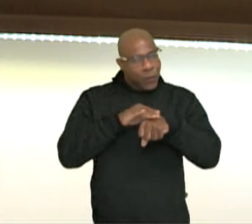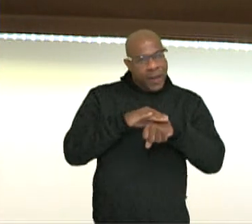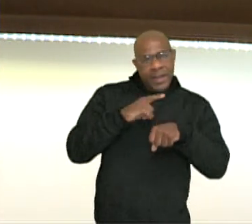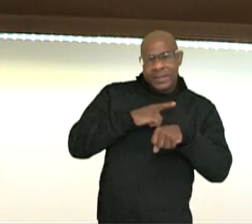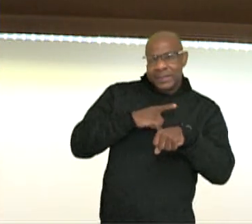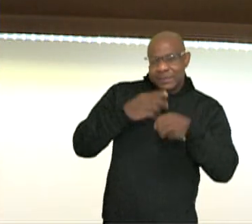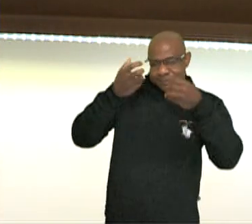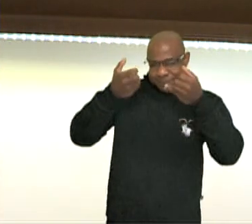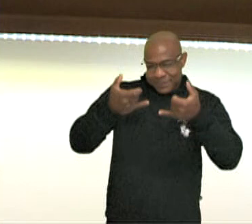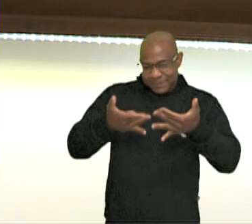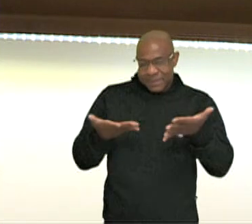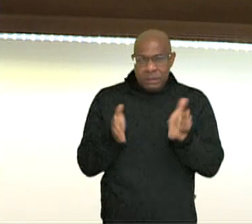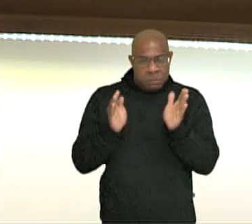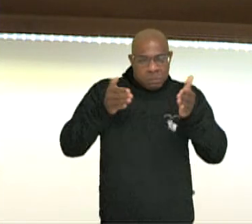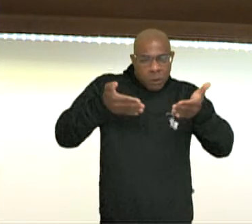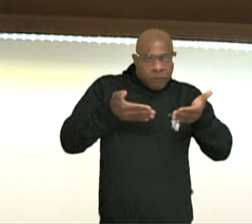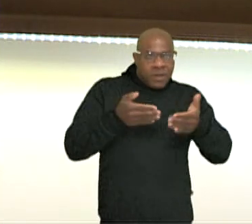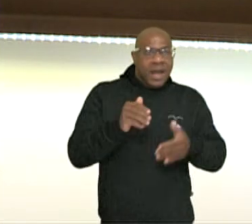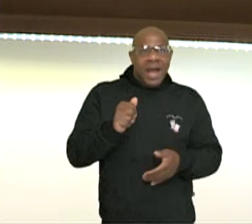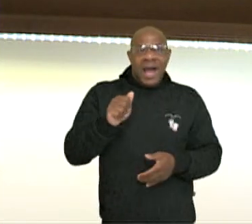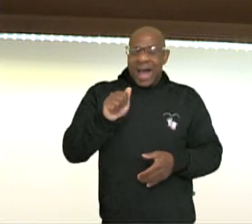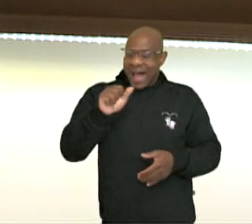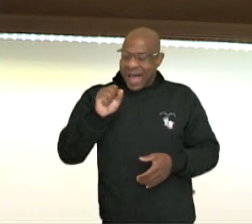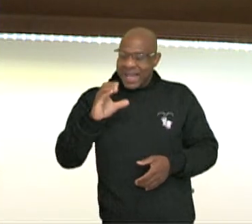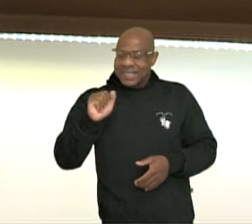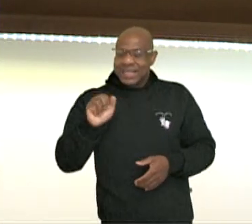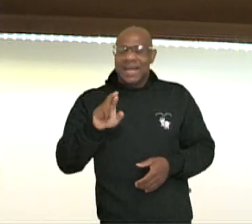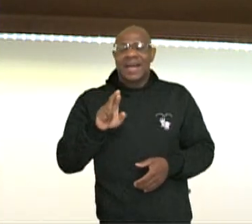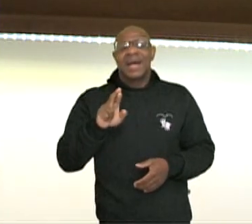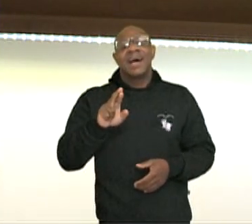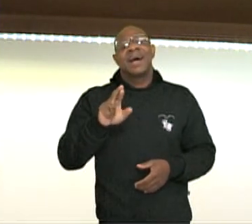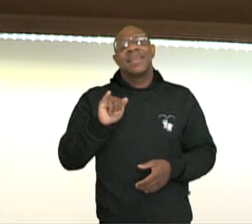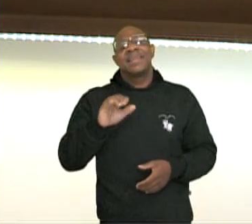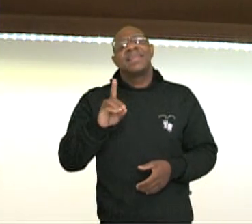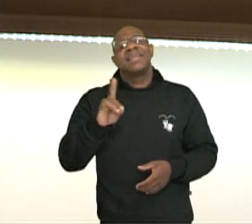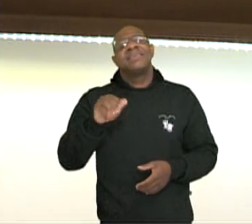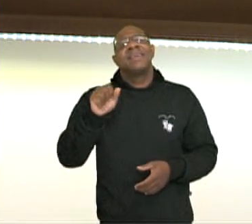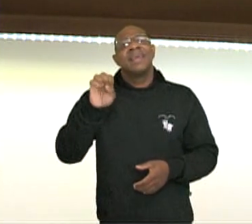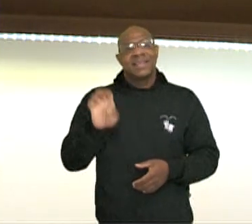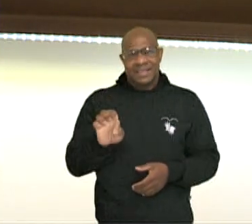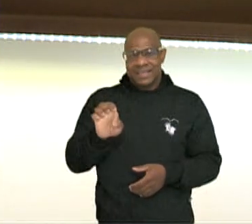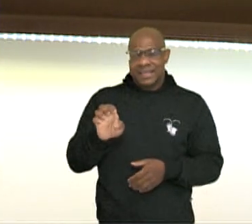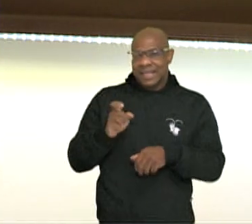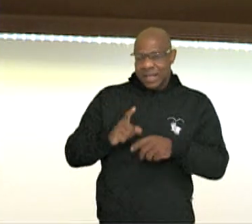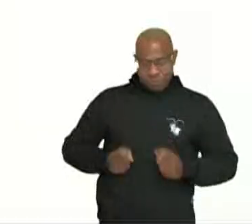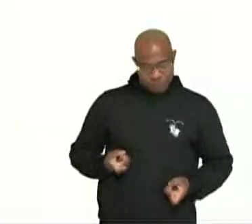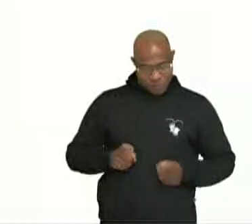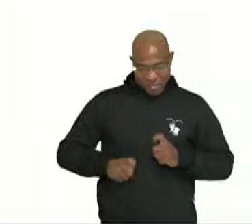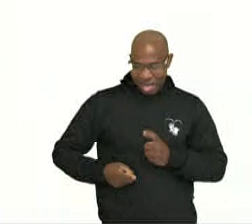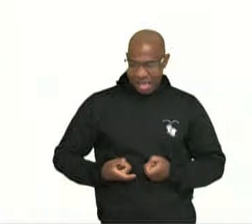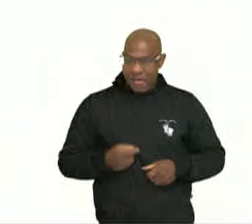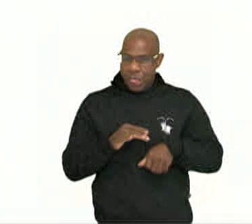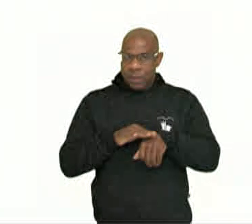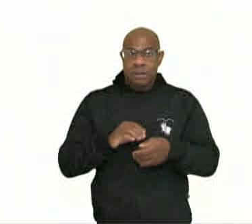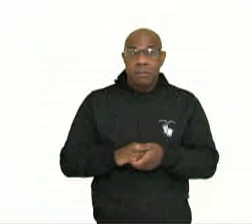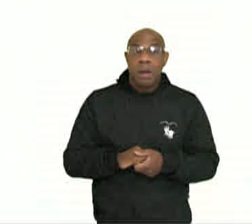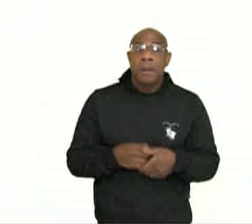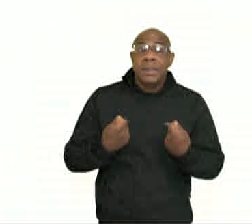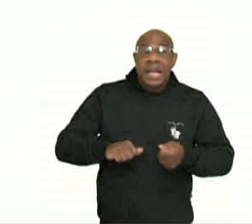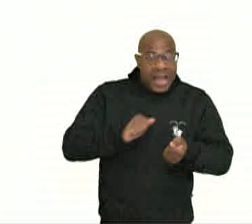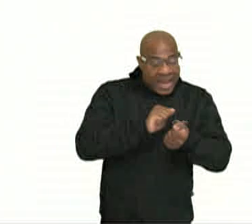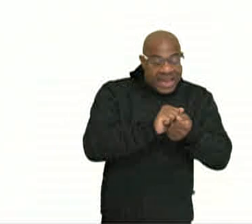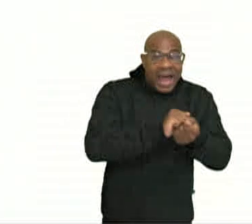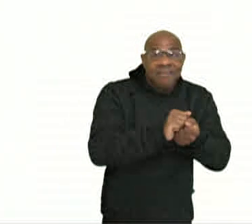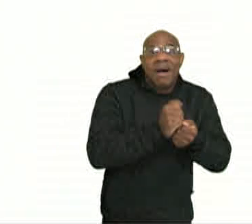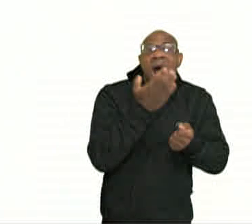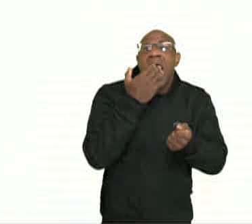as ascaridíase especificamente, né? Sobre hábitos de higiene para prevenção. Vamos lá, então. Lavar bem